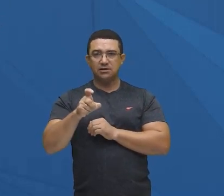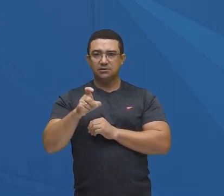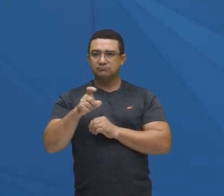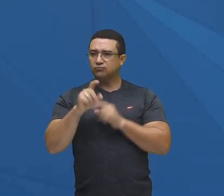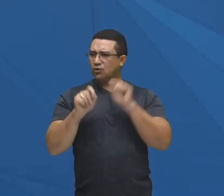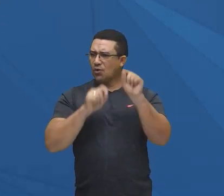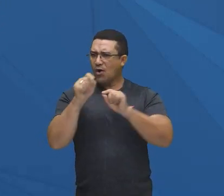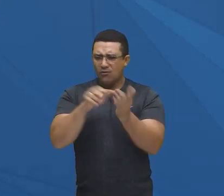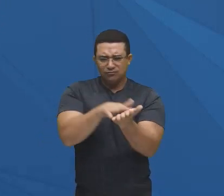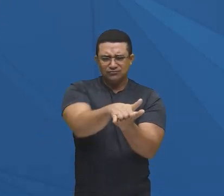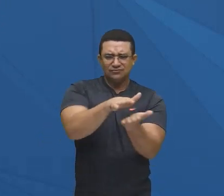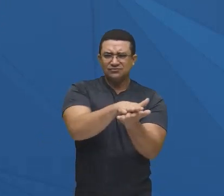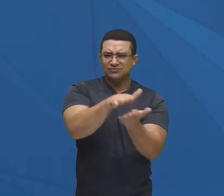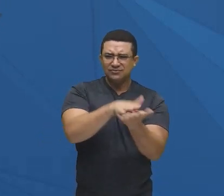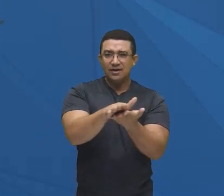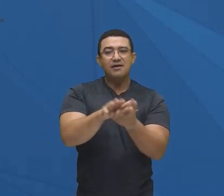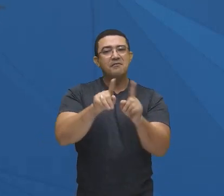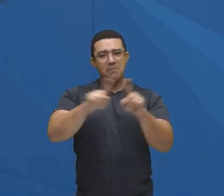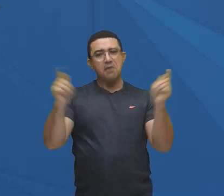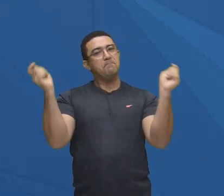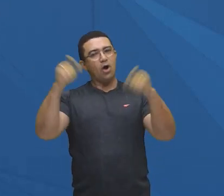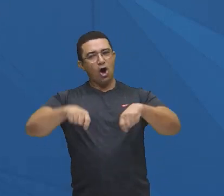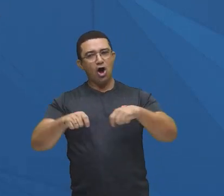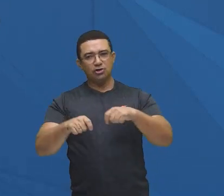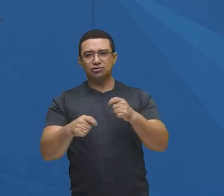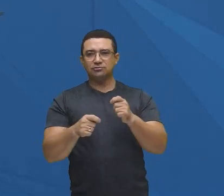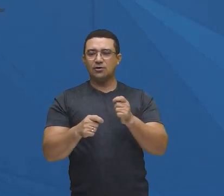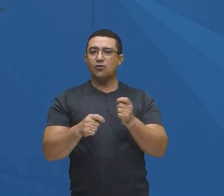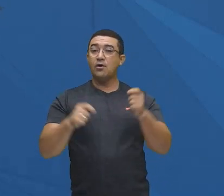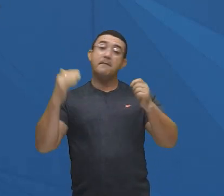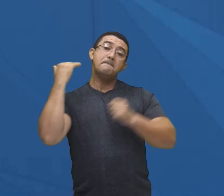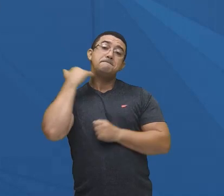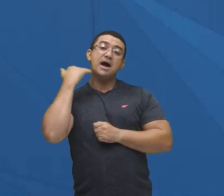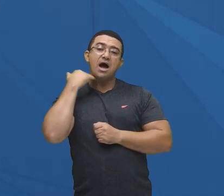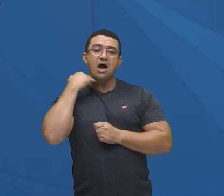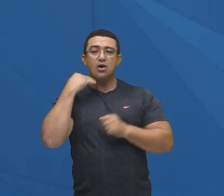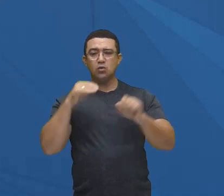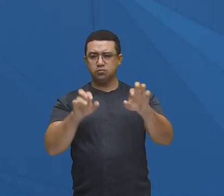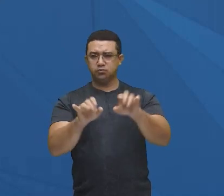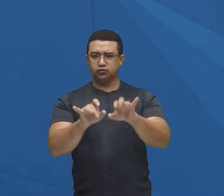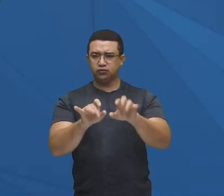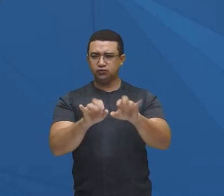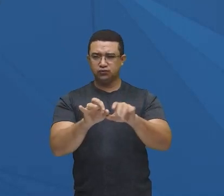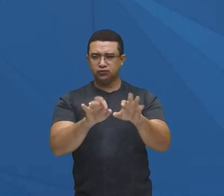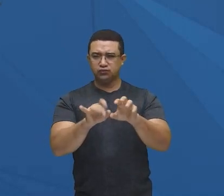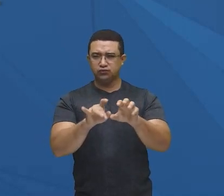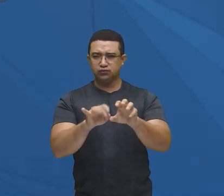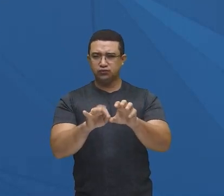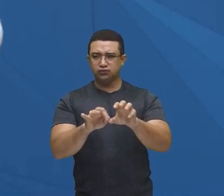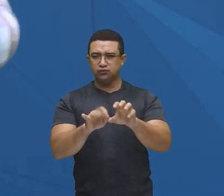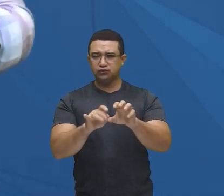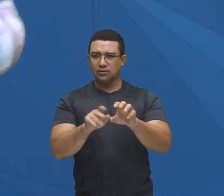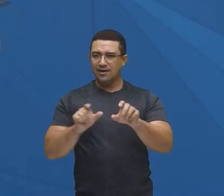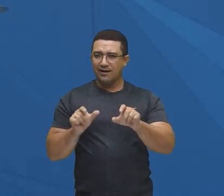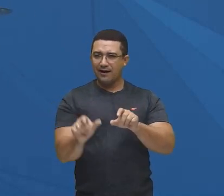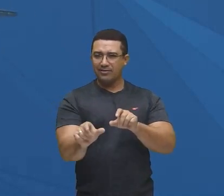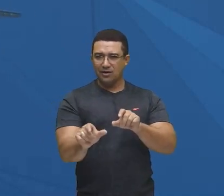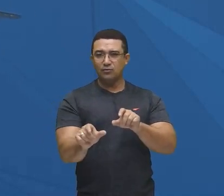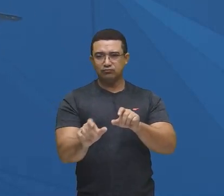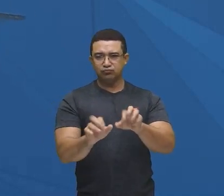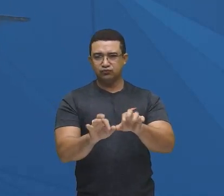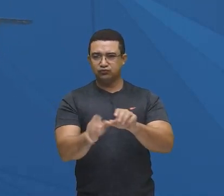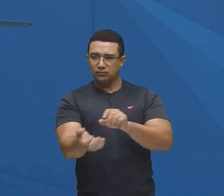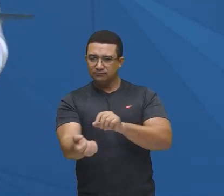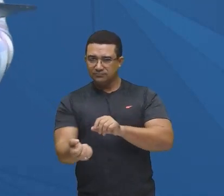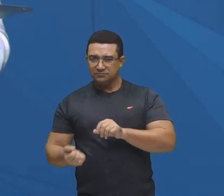imprimir, não é uma foto, mas eu vou sacar, não é? Aí a gente traz ele para essa realidade mais palpável, né? Então, o que a gente